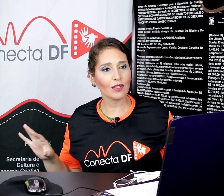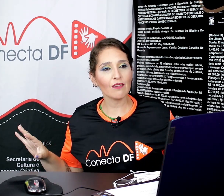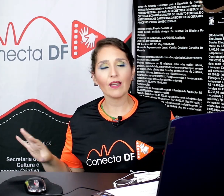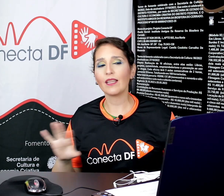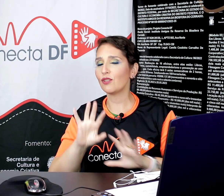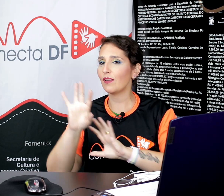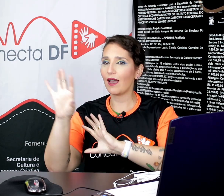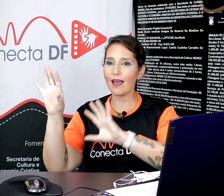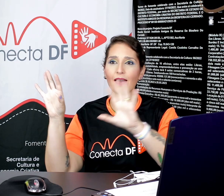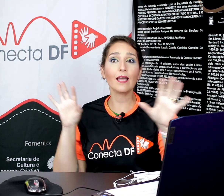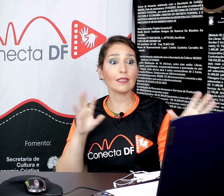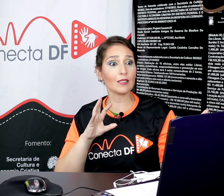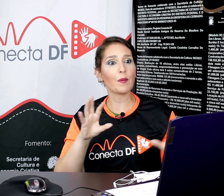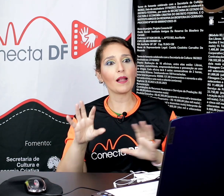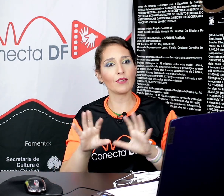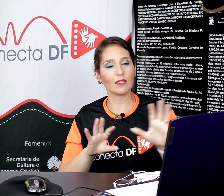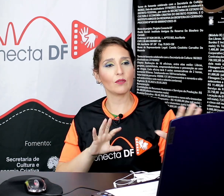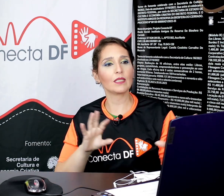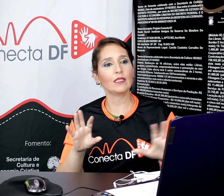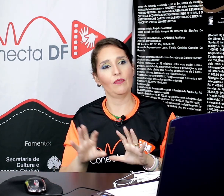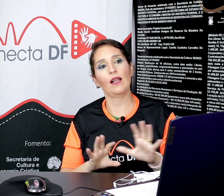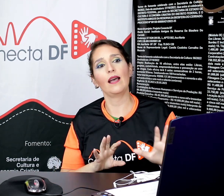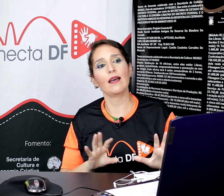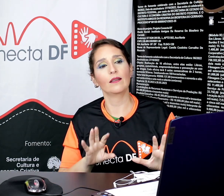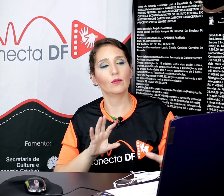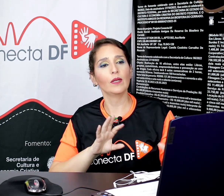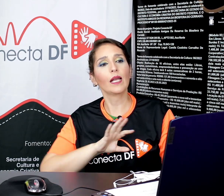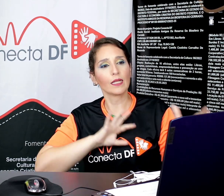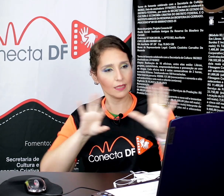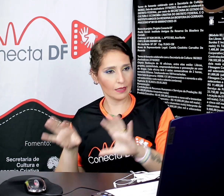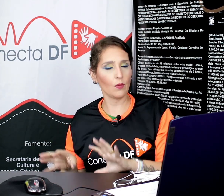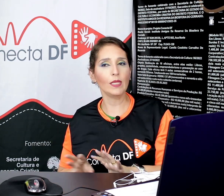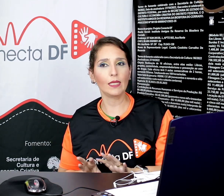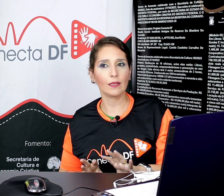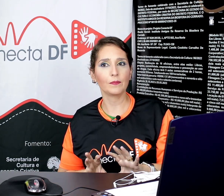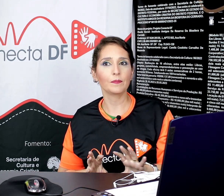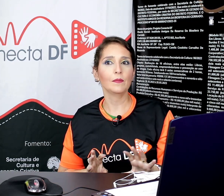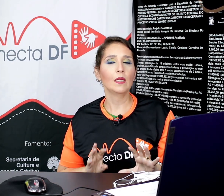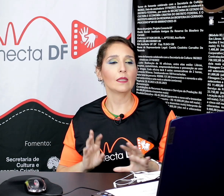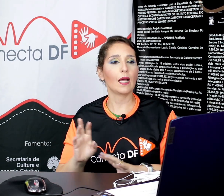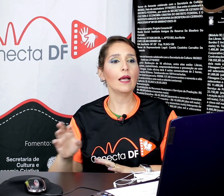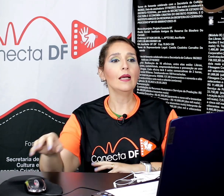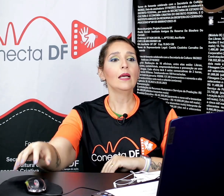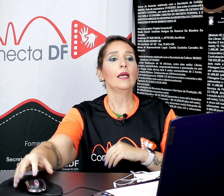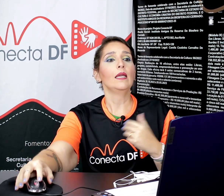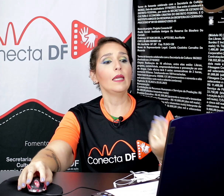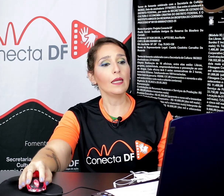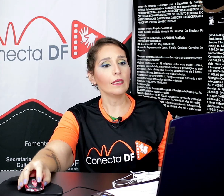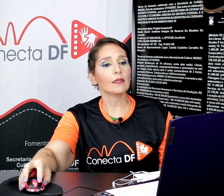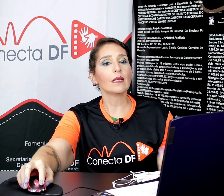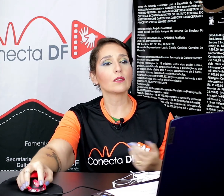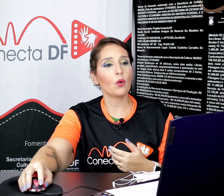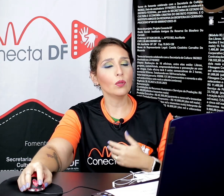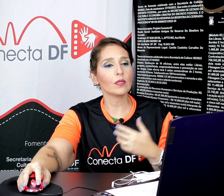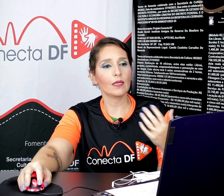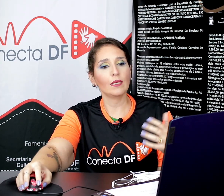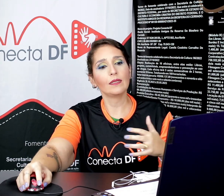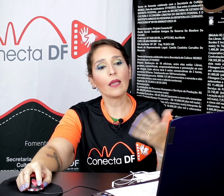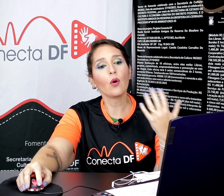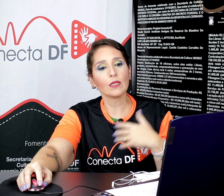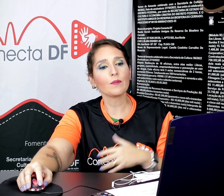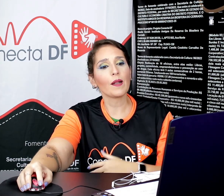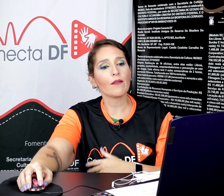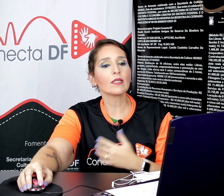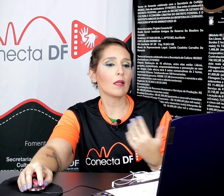gente aqui vai identificar entre as palavras que vocês falaram, elas estão ali, tá? E